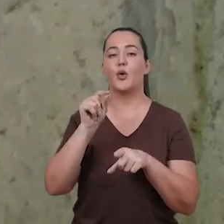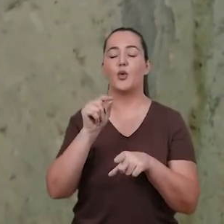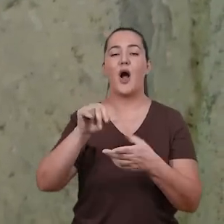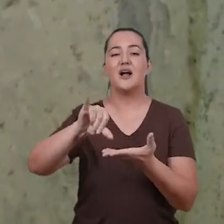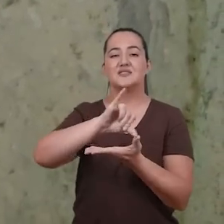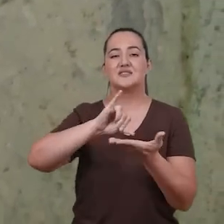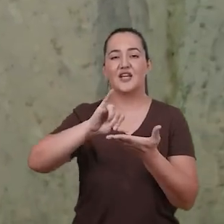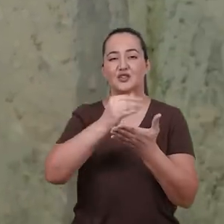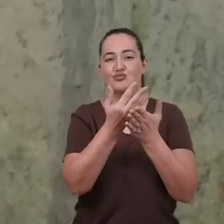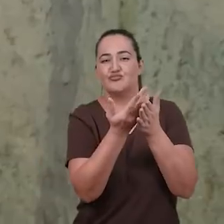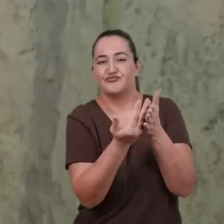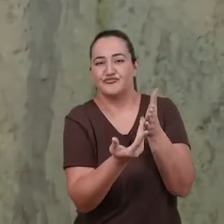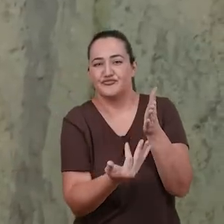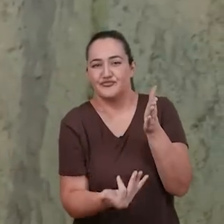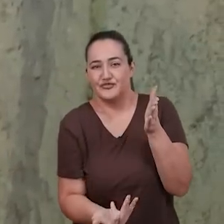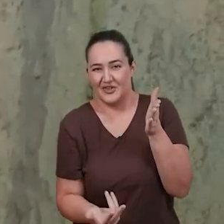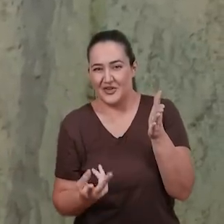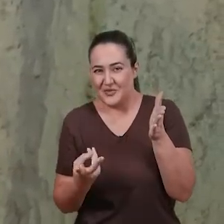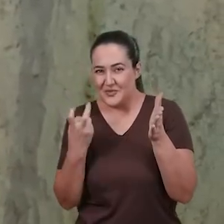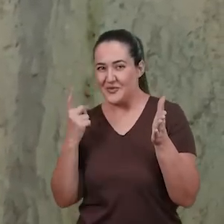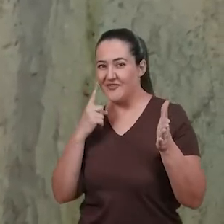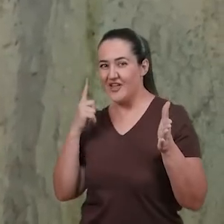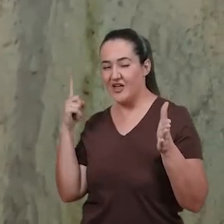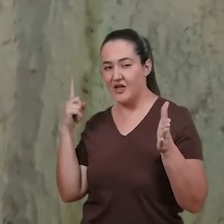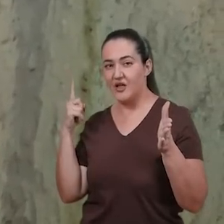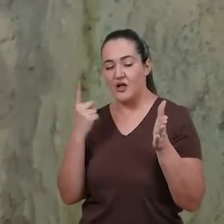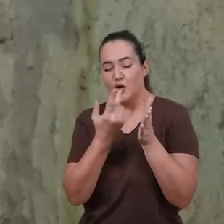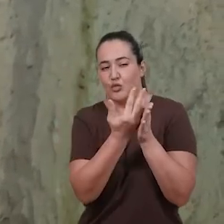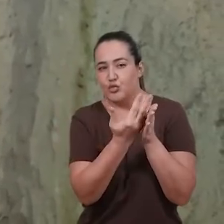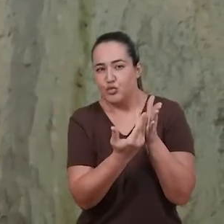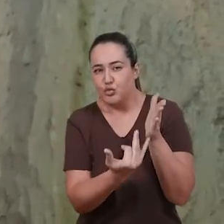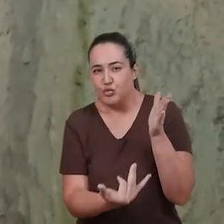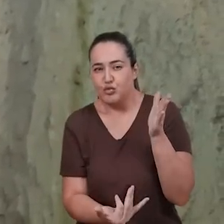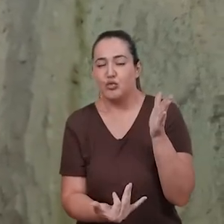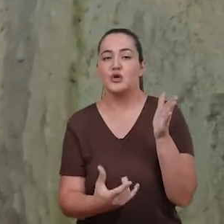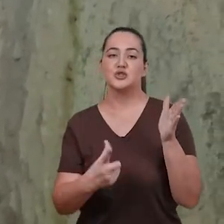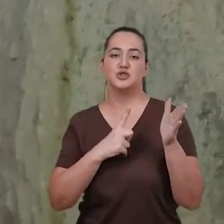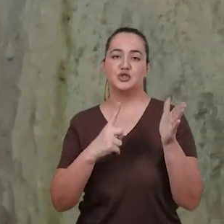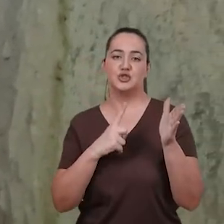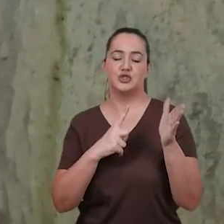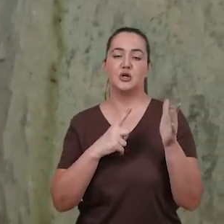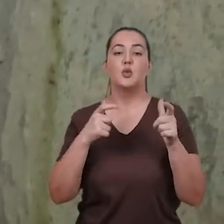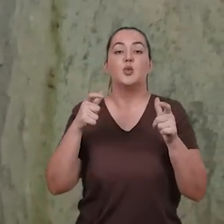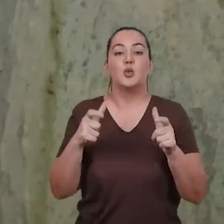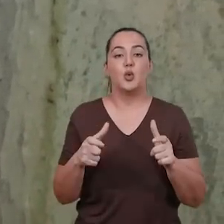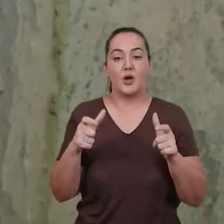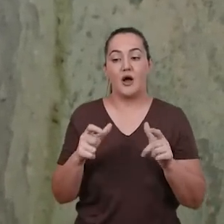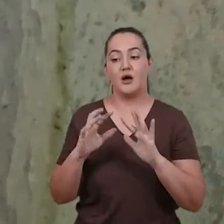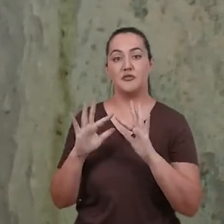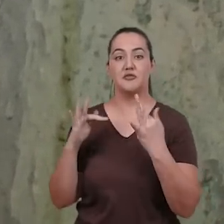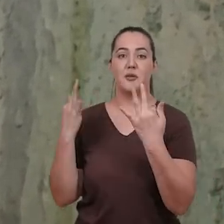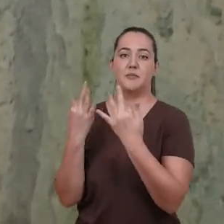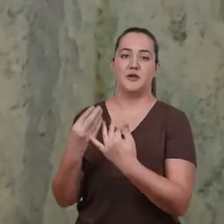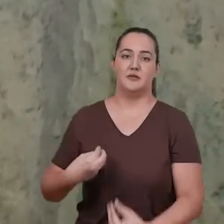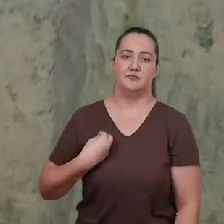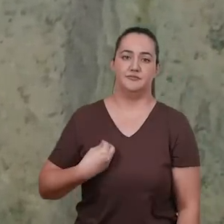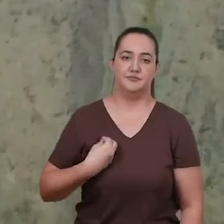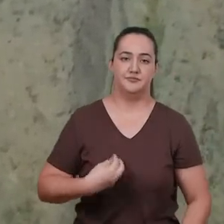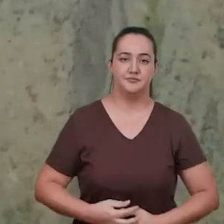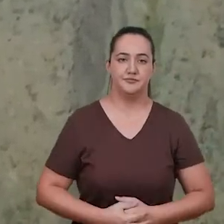azeite escorreu aqui, olha, derramando um pouco de, quem sabe, fogo, alguma coisa assim, no lugar que essa